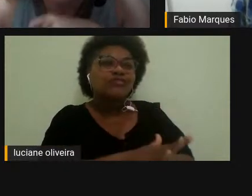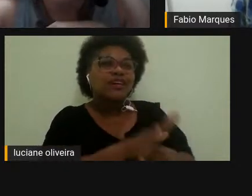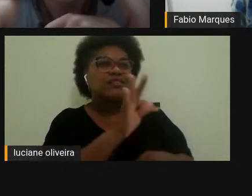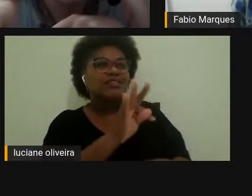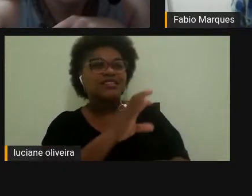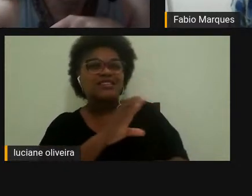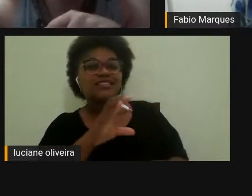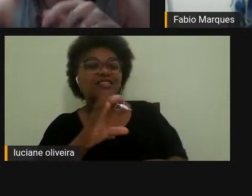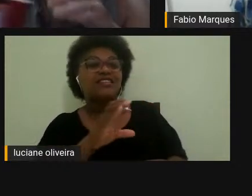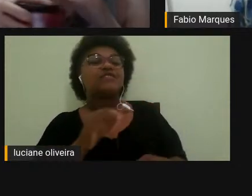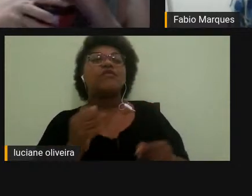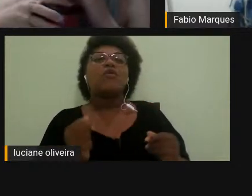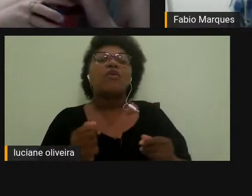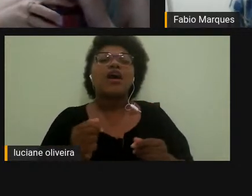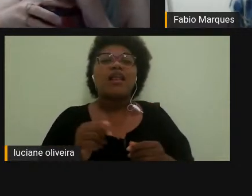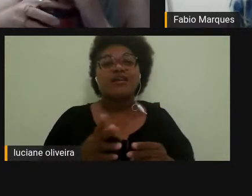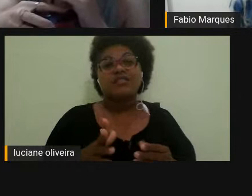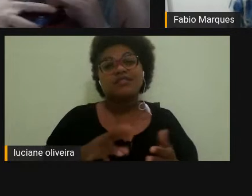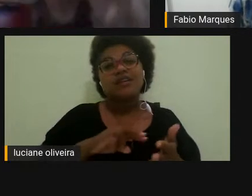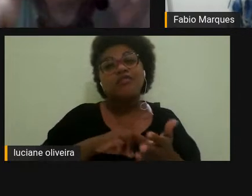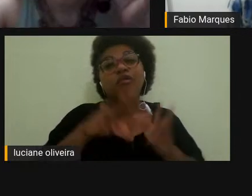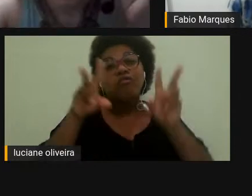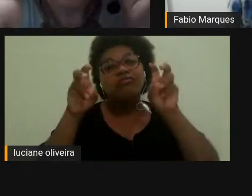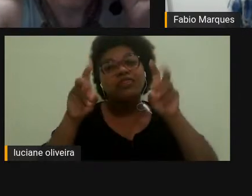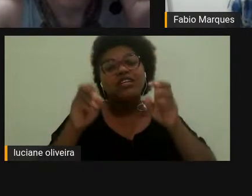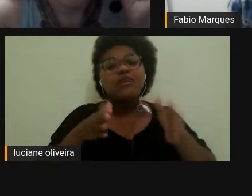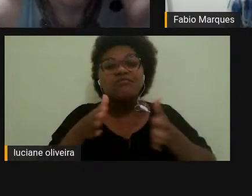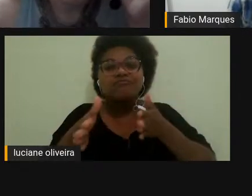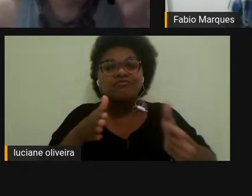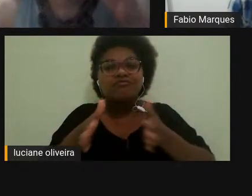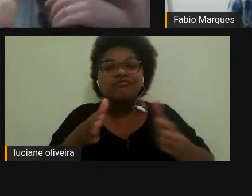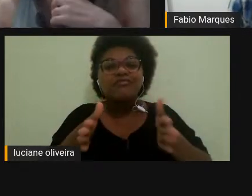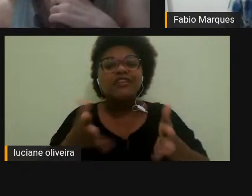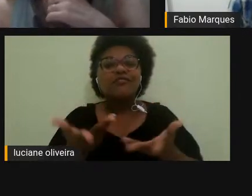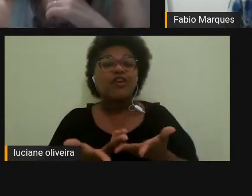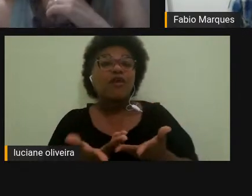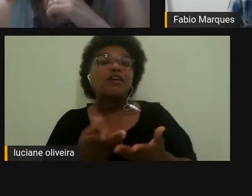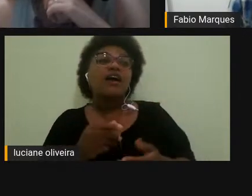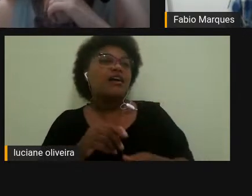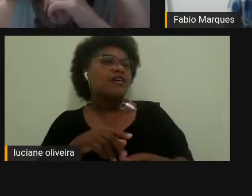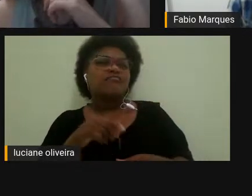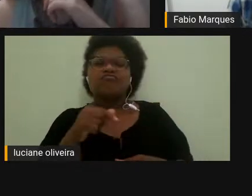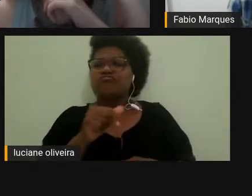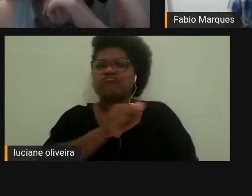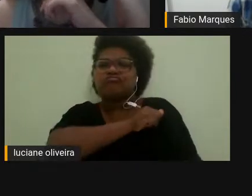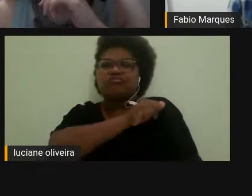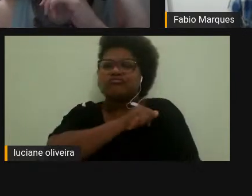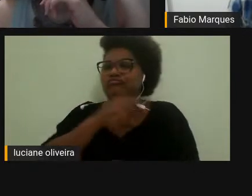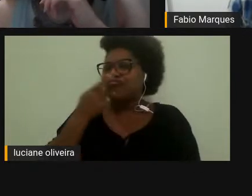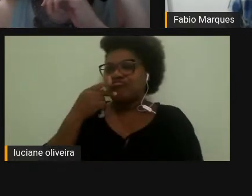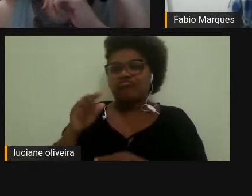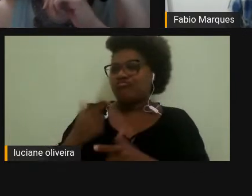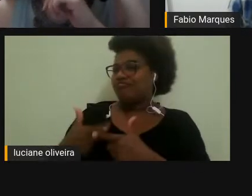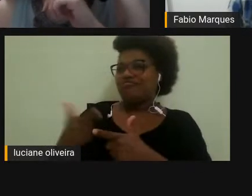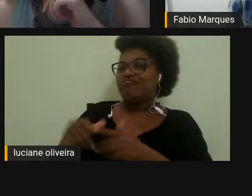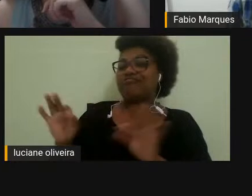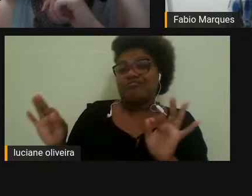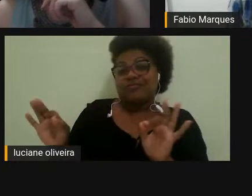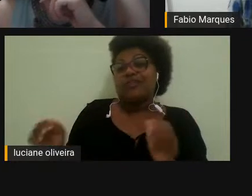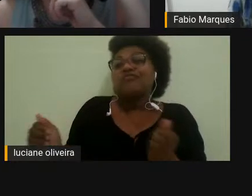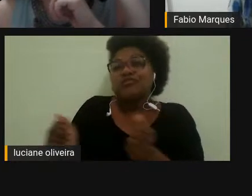mecânica E aí não tem problema vamos colocar alguma coisa que junto e sistemas e nós encontramos